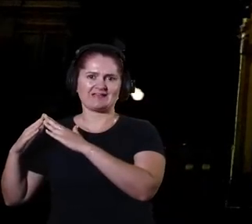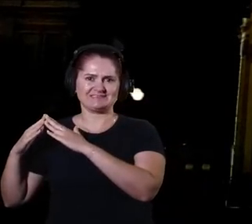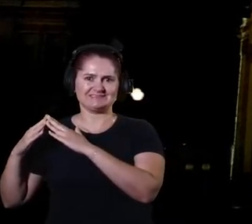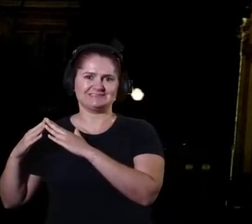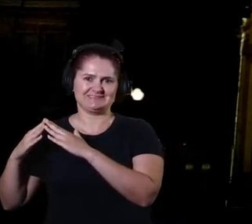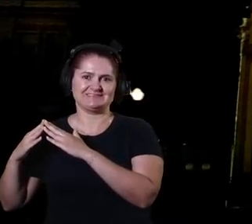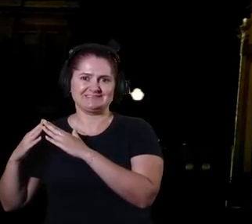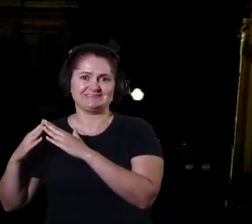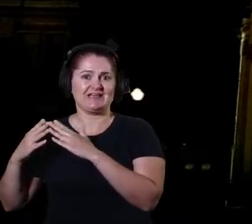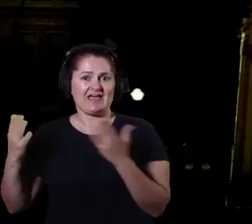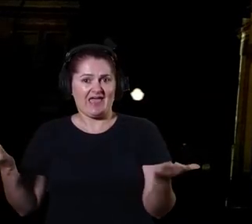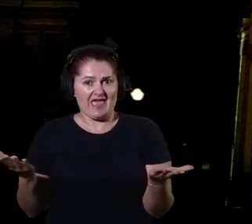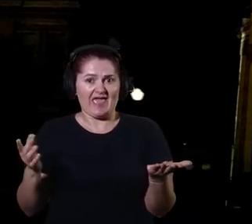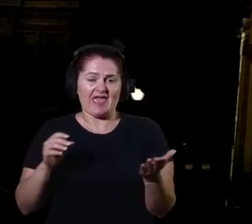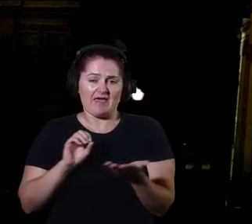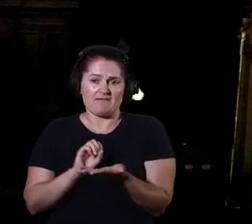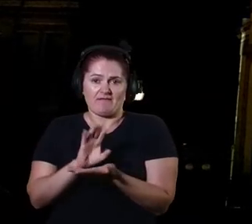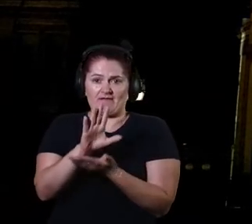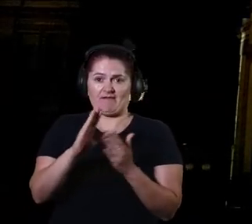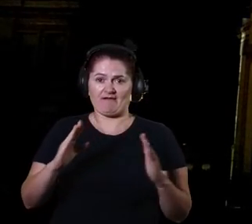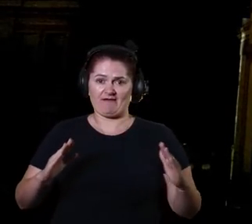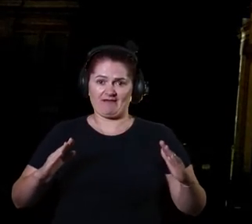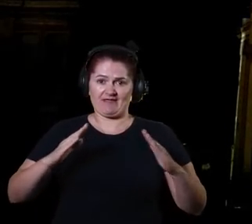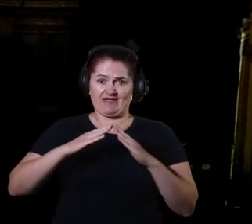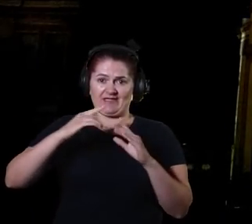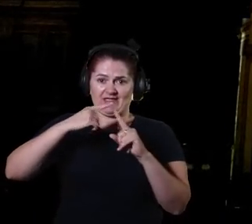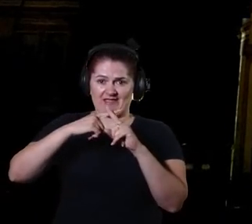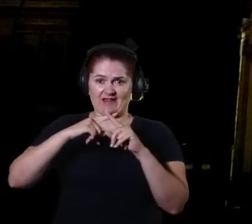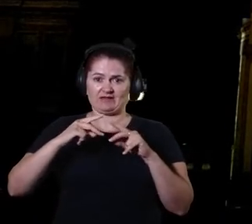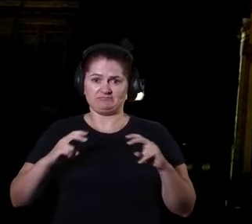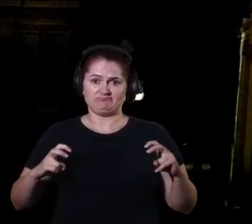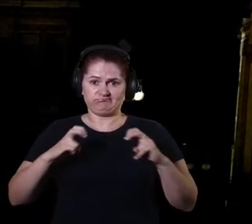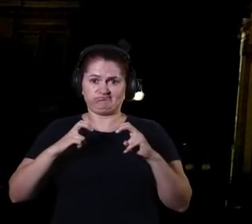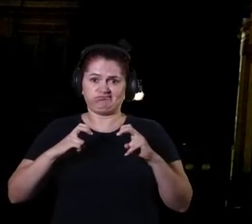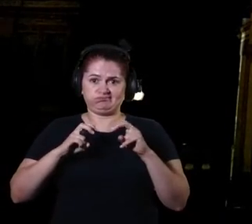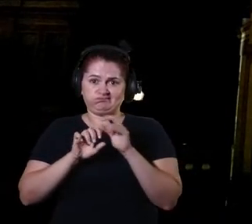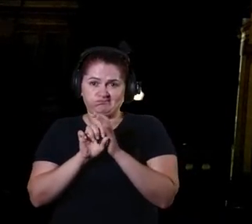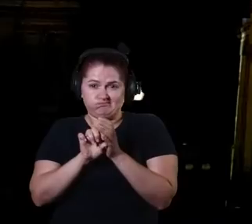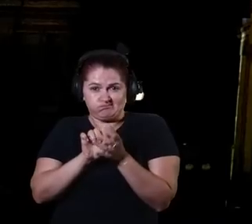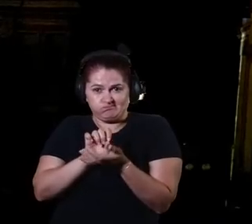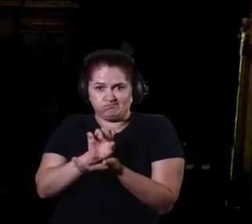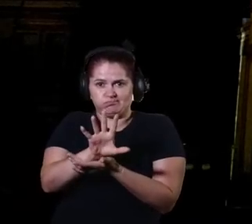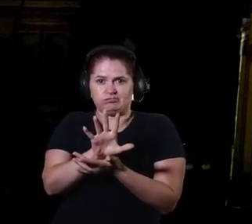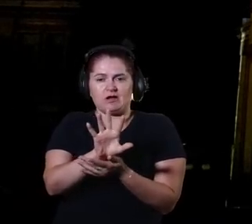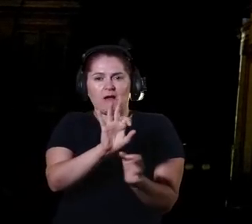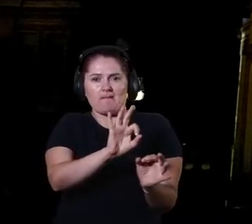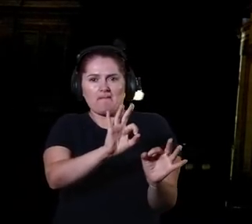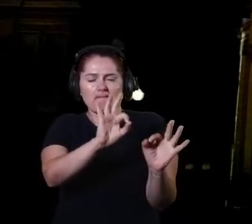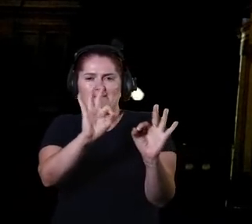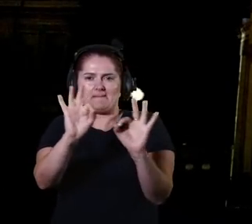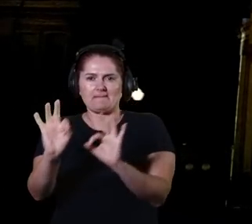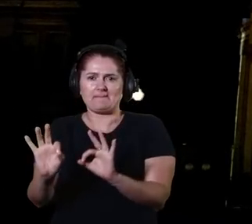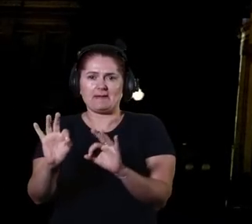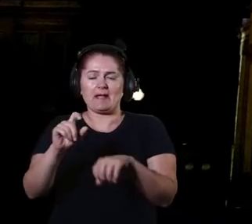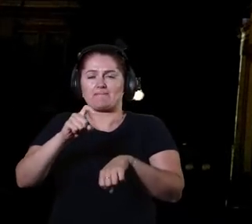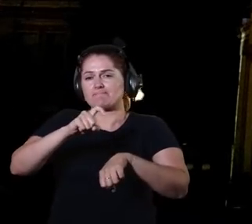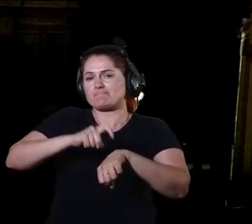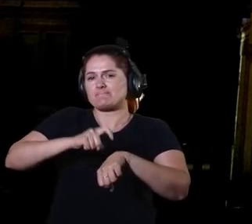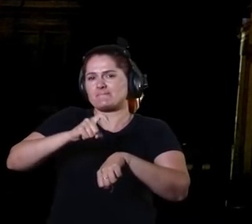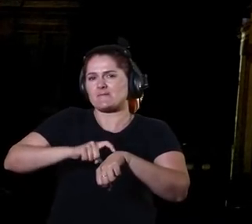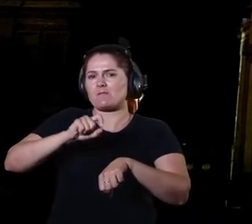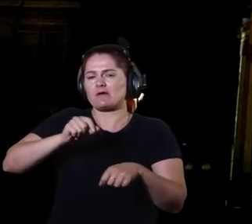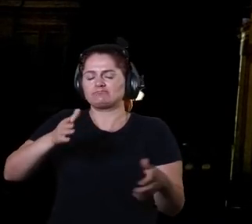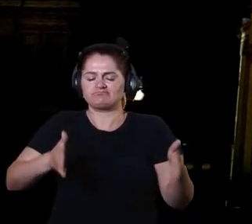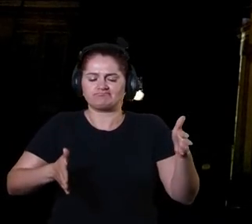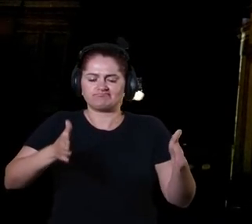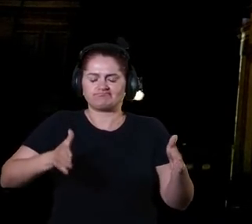desenvolvendo na Catedral Diocesana. É de um momento retrógrado no sentido